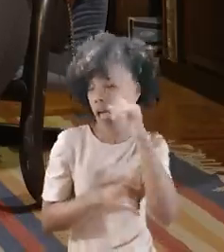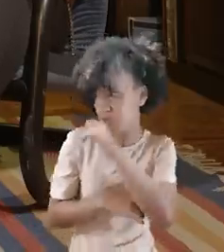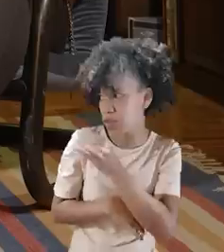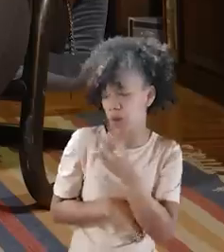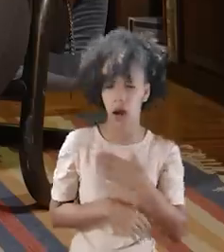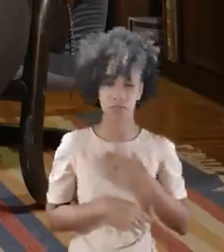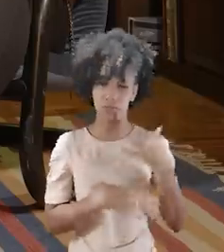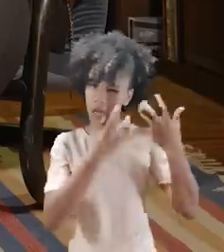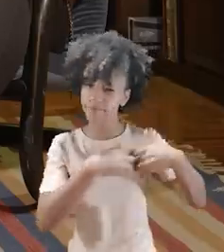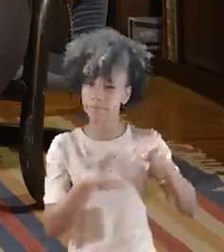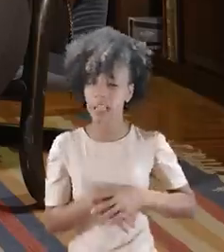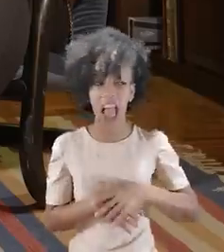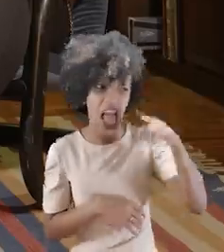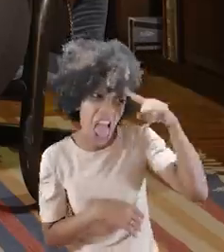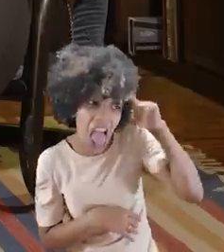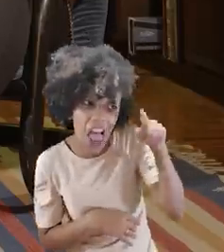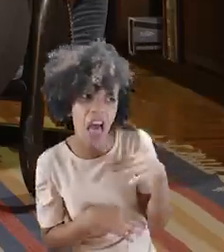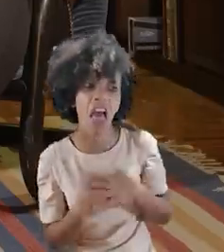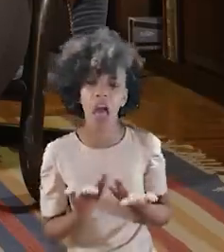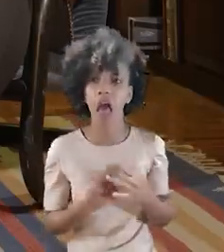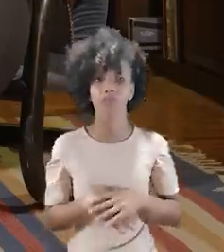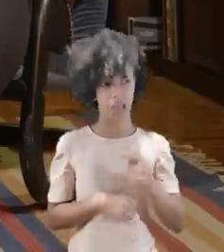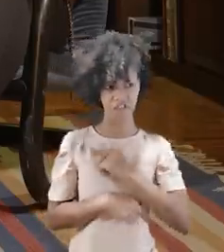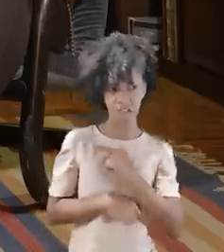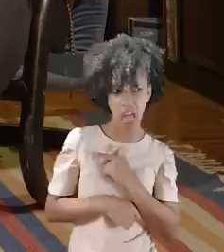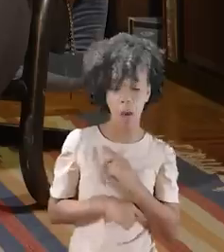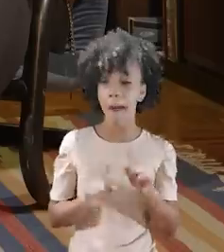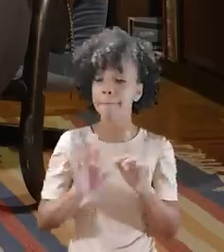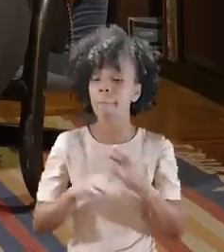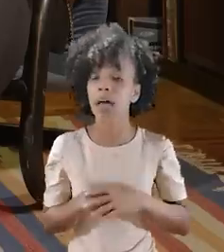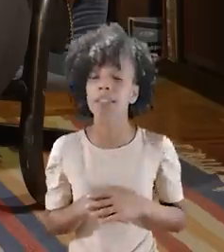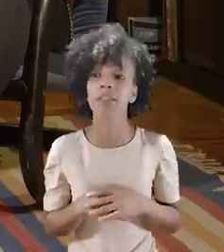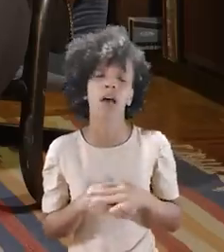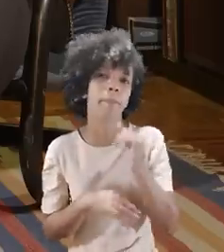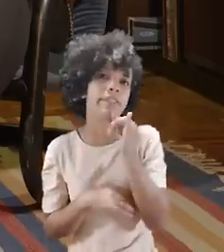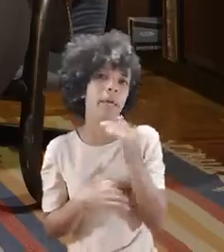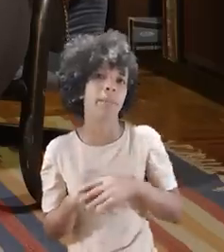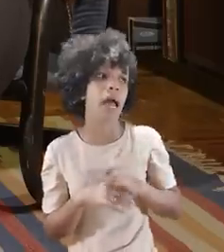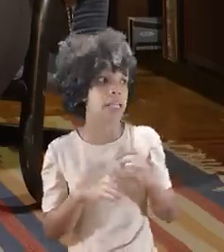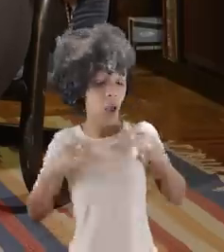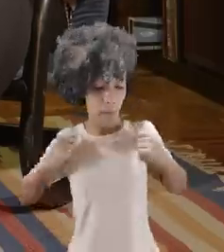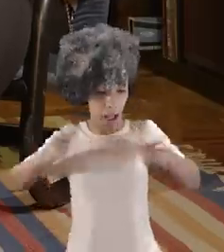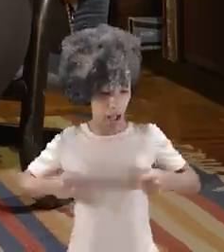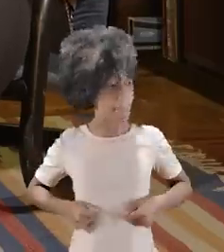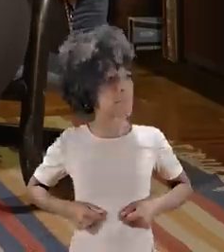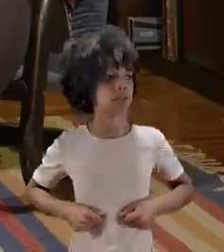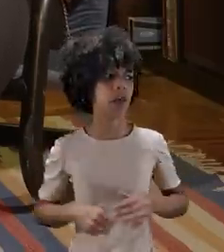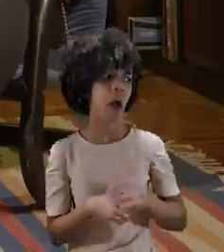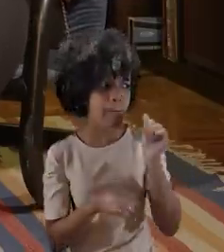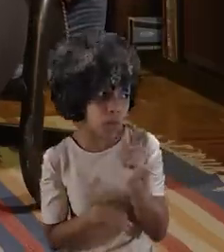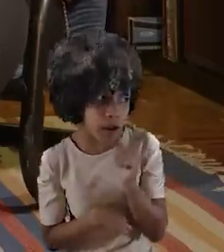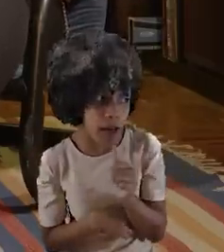é difícil você a qual é a mente a gente fala de cara é feio tem isso né Nem se eu levo tá dizendo mas acho que a mulher ela não se apega tipo assim o cara botar uma camisa